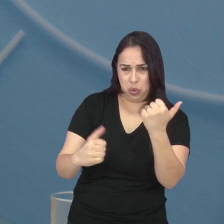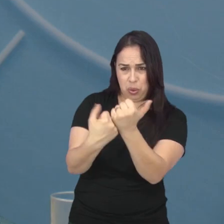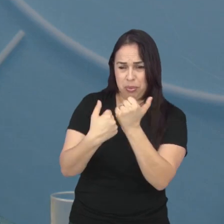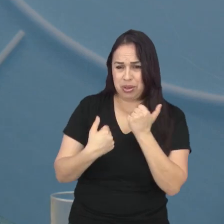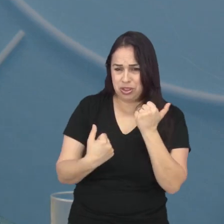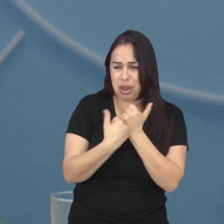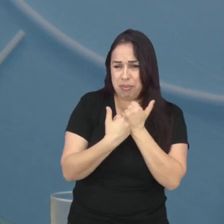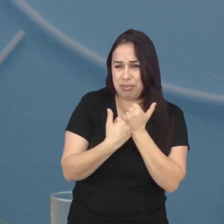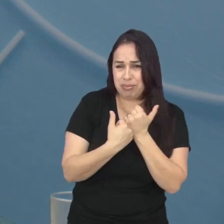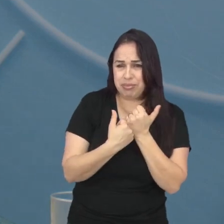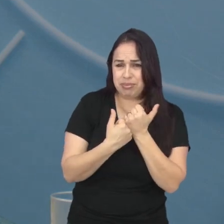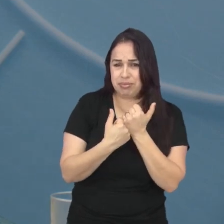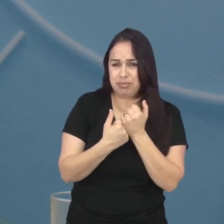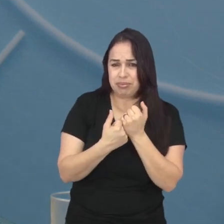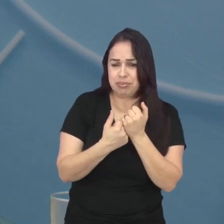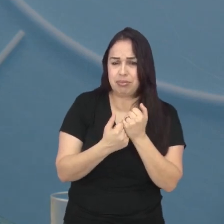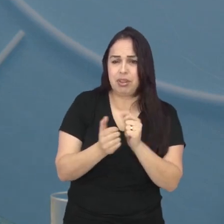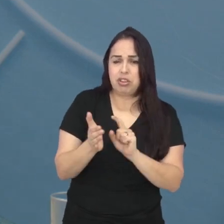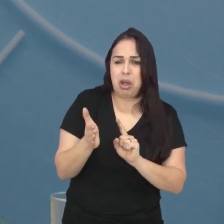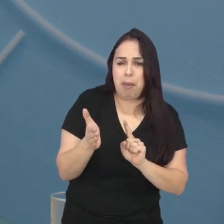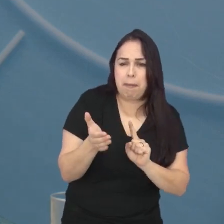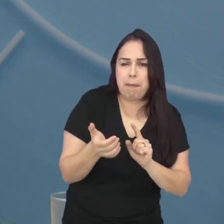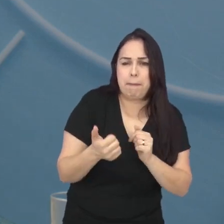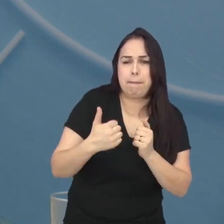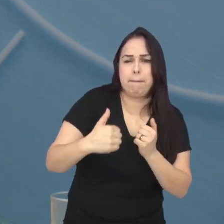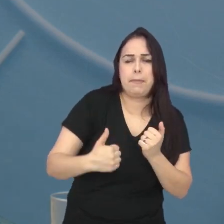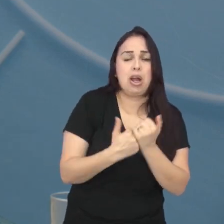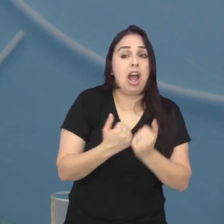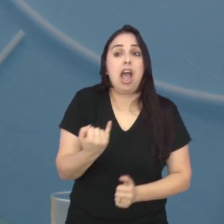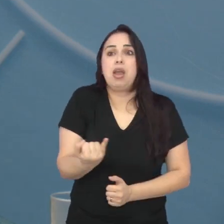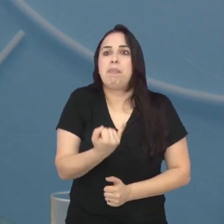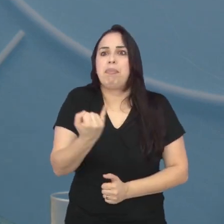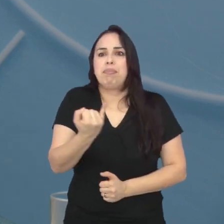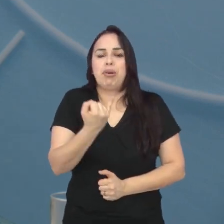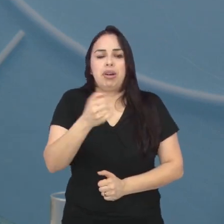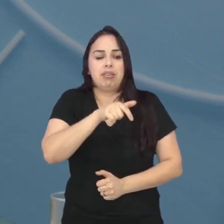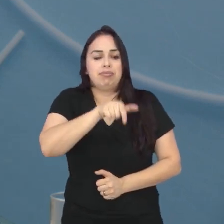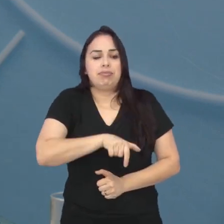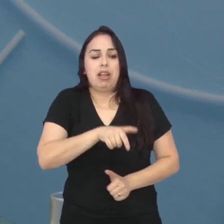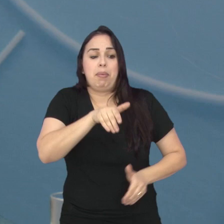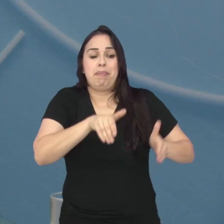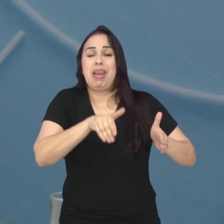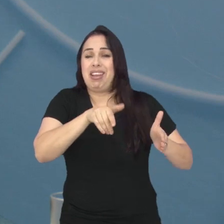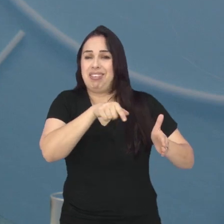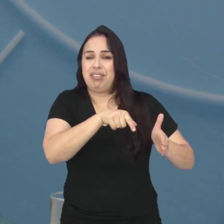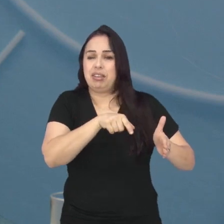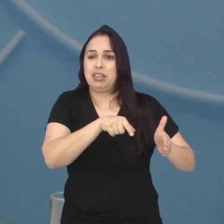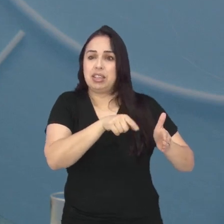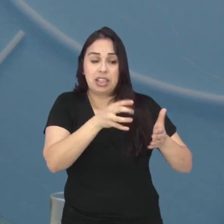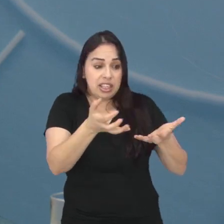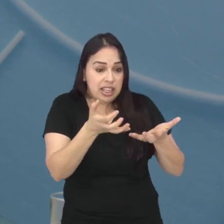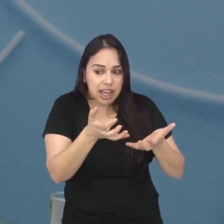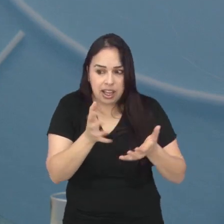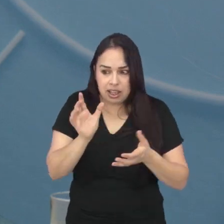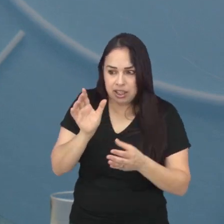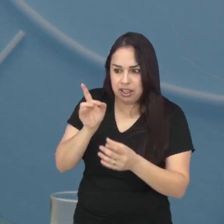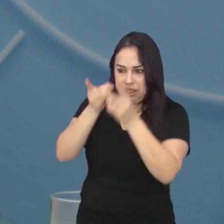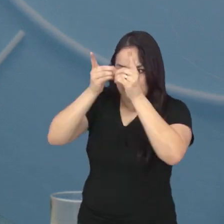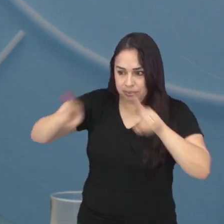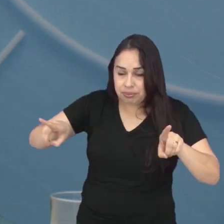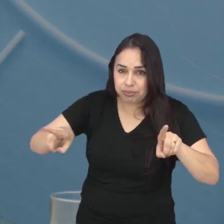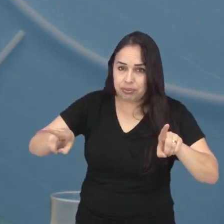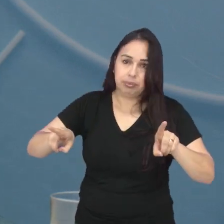doutora, de poder apoiar, ela é super importante para quem está passando por isso quando a pessoa realmente quer